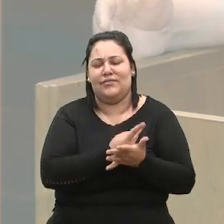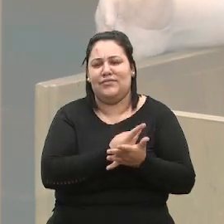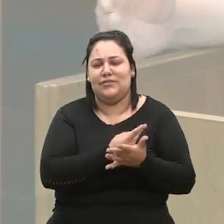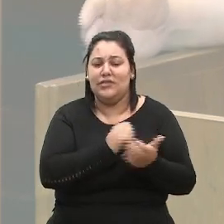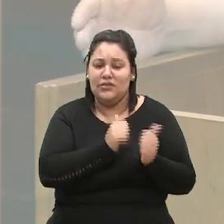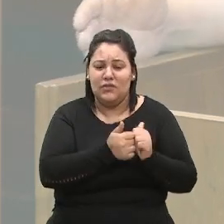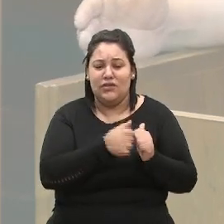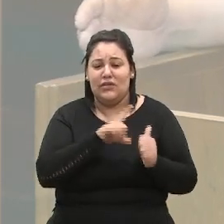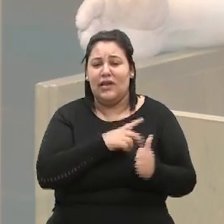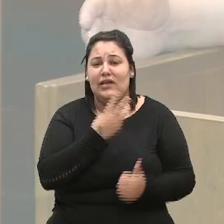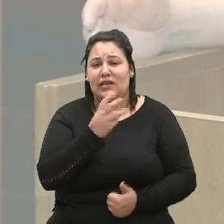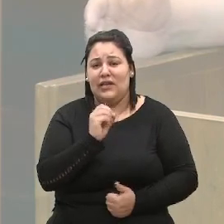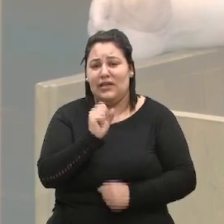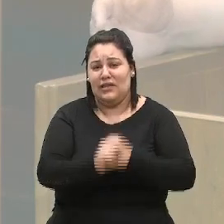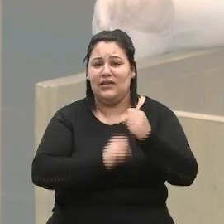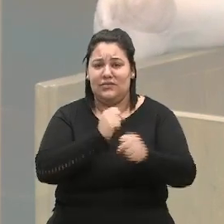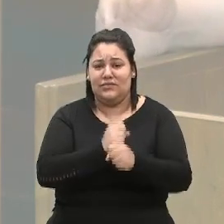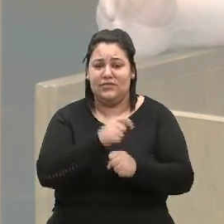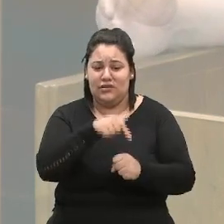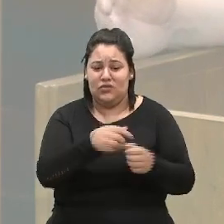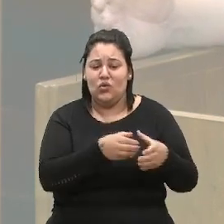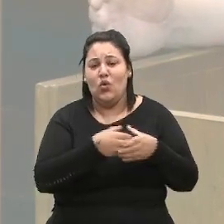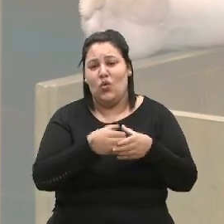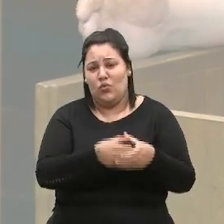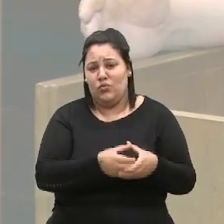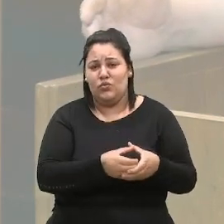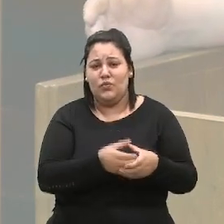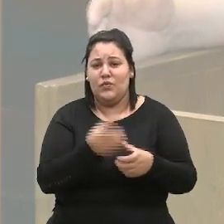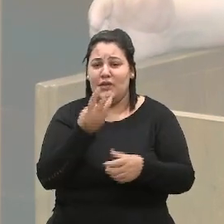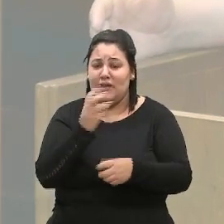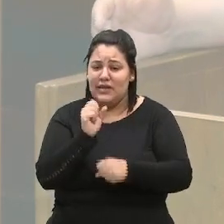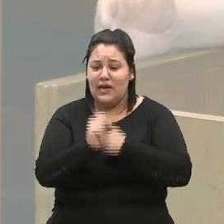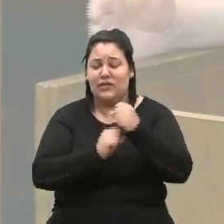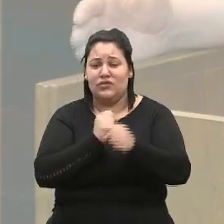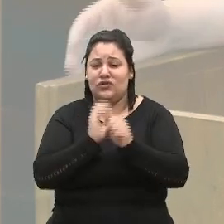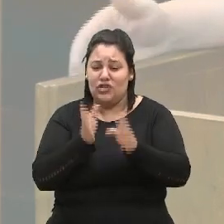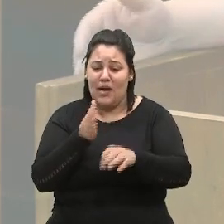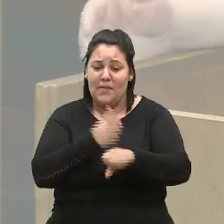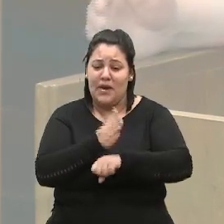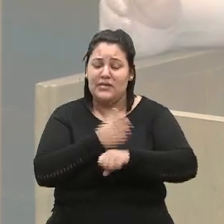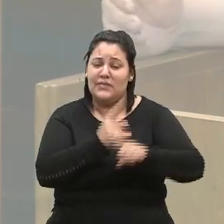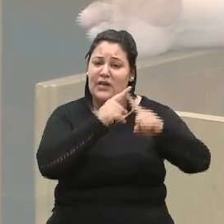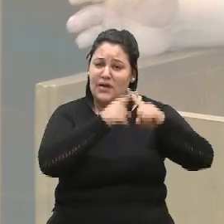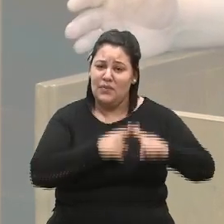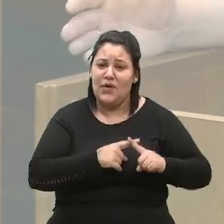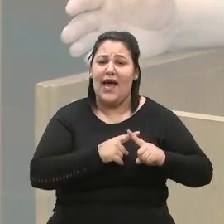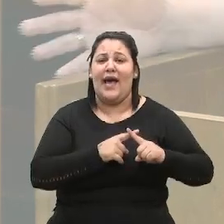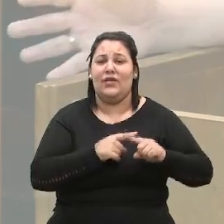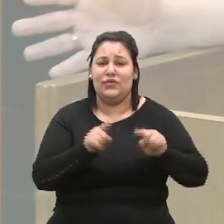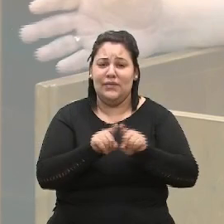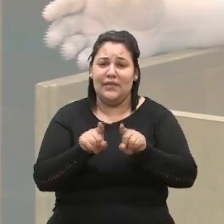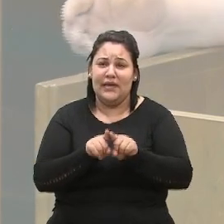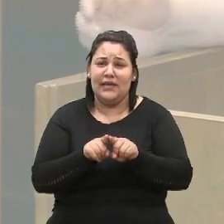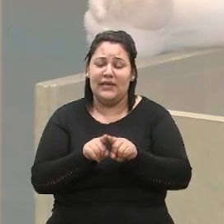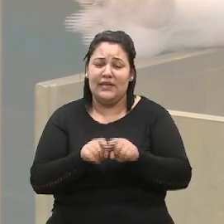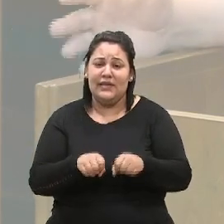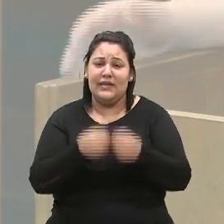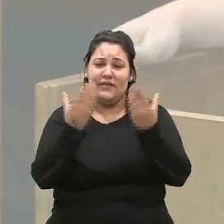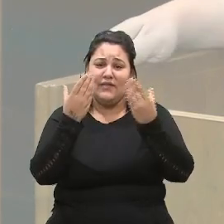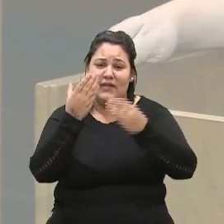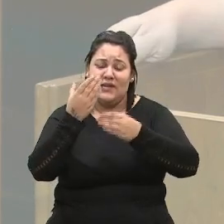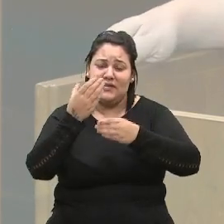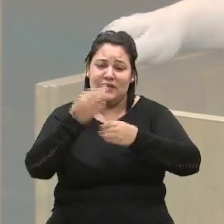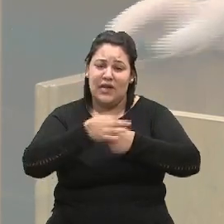que tem há 30 anos uma liga, que há 30 anos participa, sabe, dos jogos, da festa da uva,